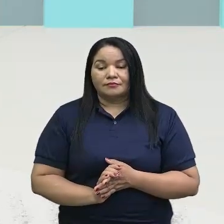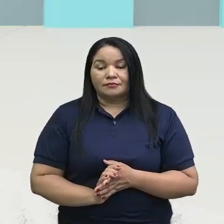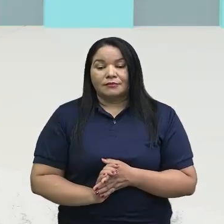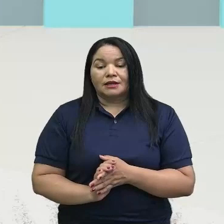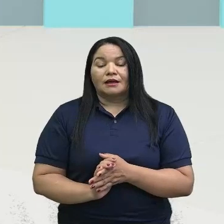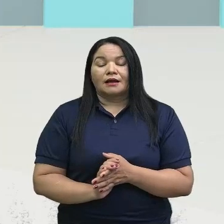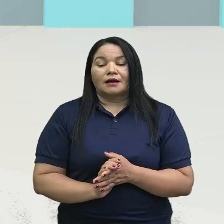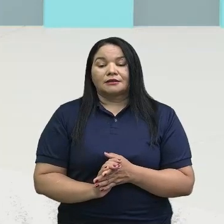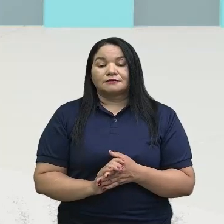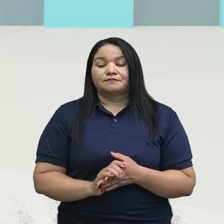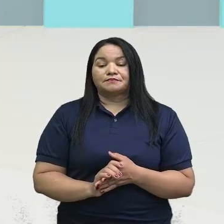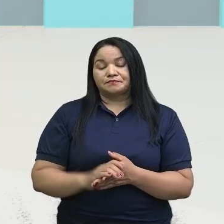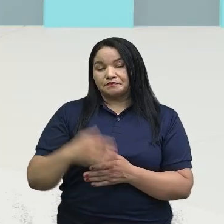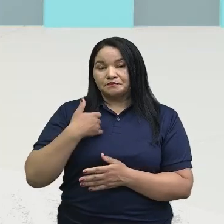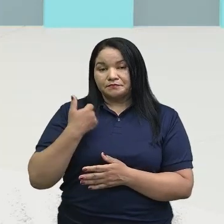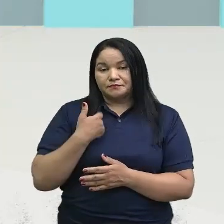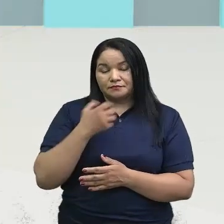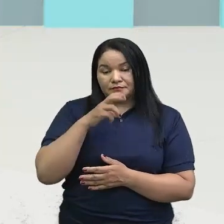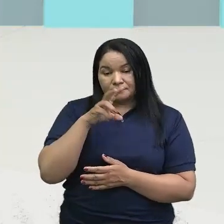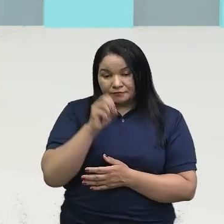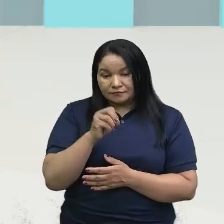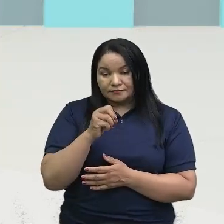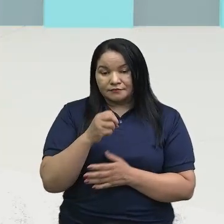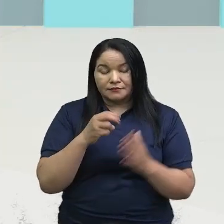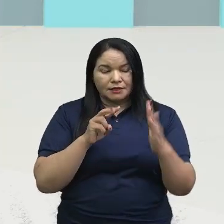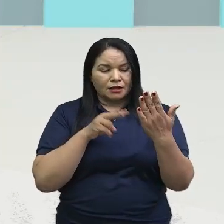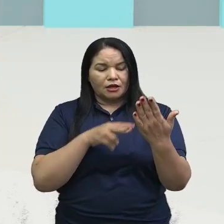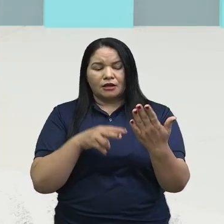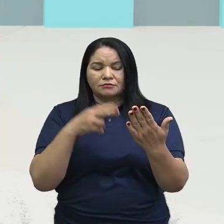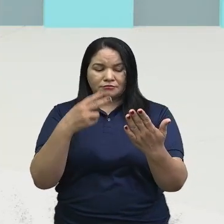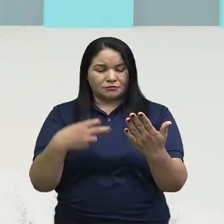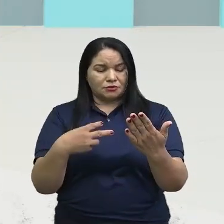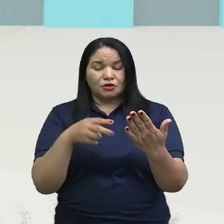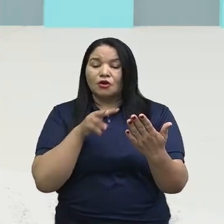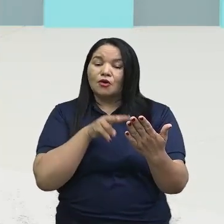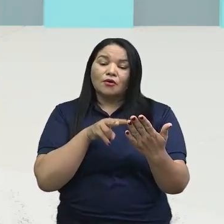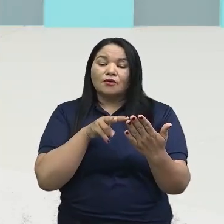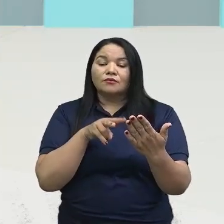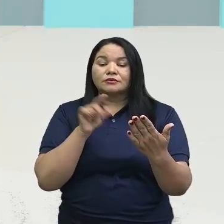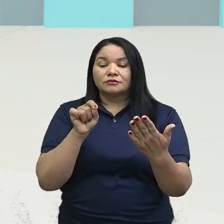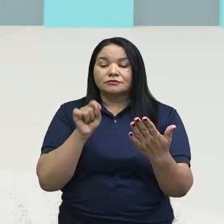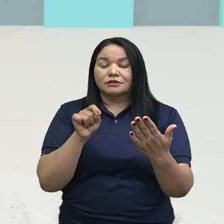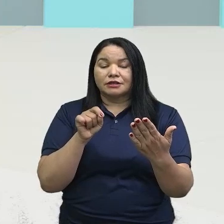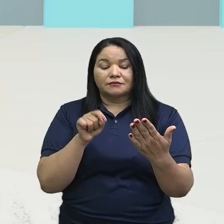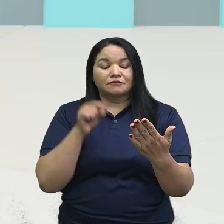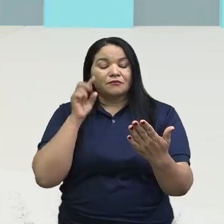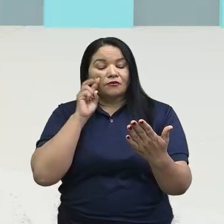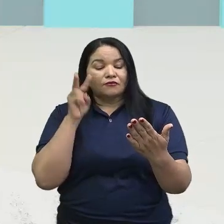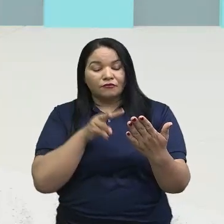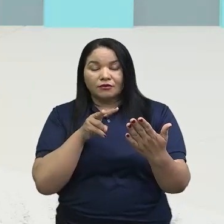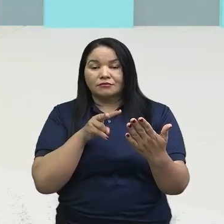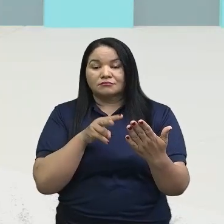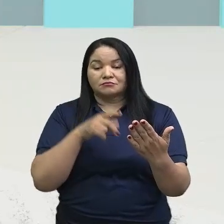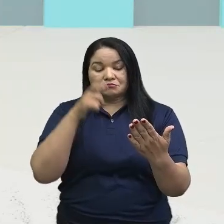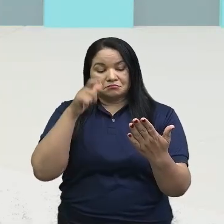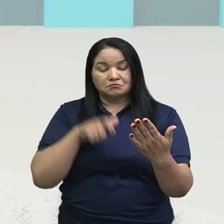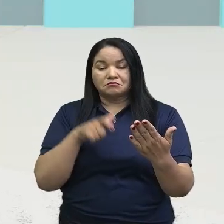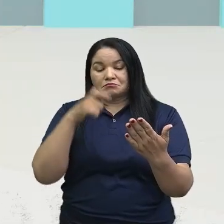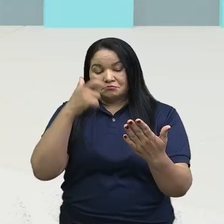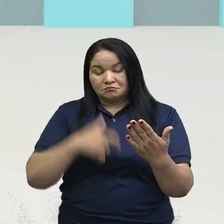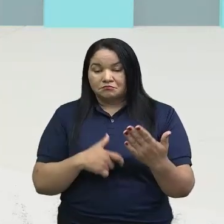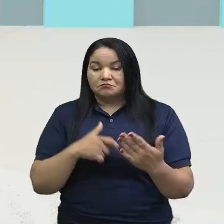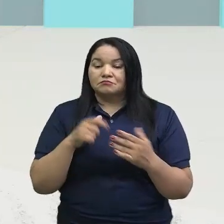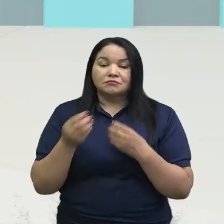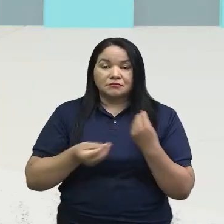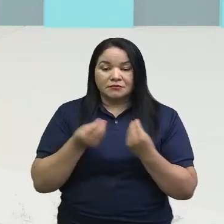Em seguida, nós temos, aos 50 anos, ela olha para si mesma e se vê como é.